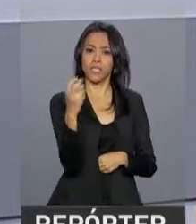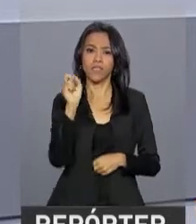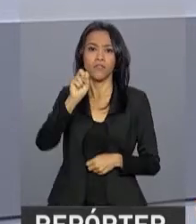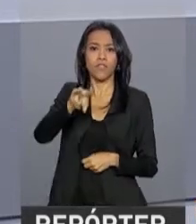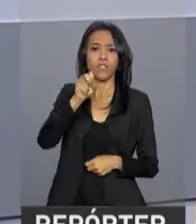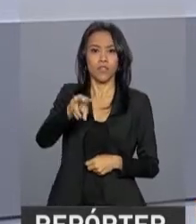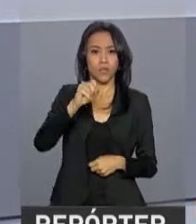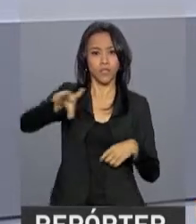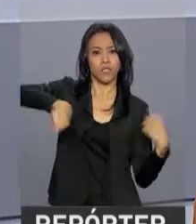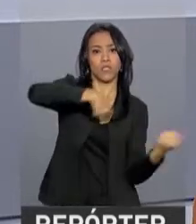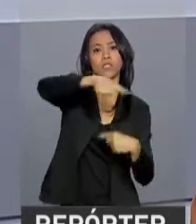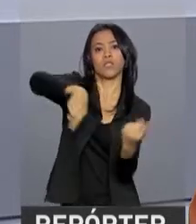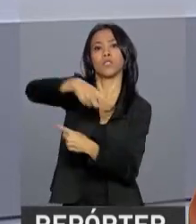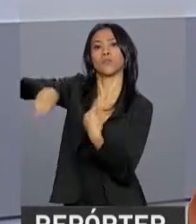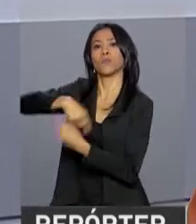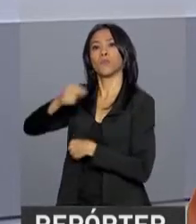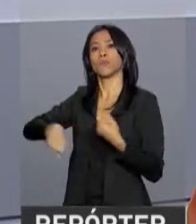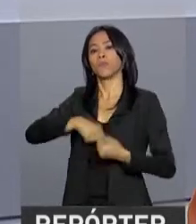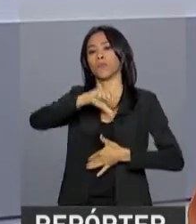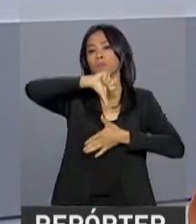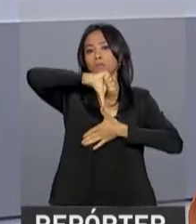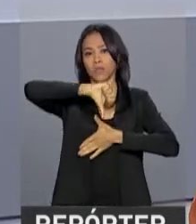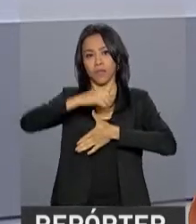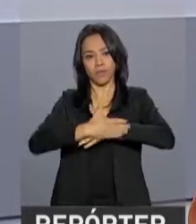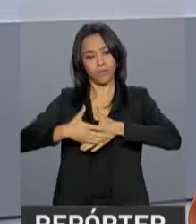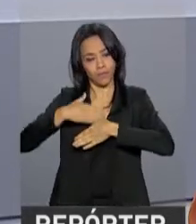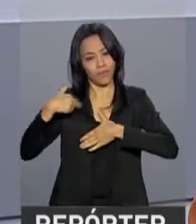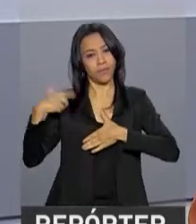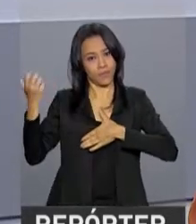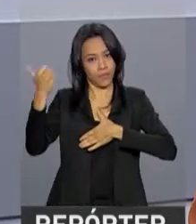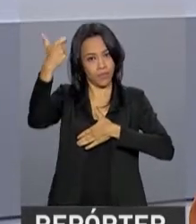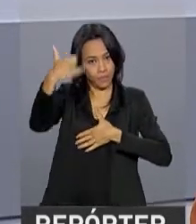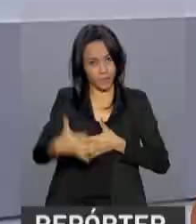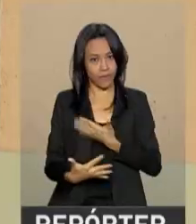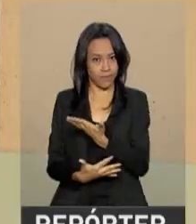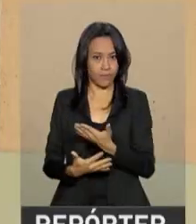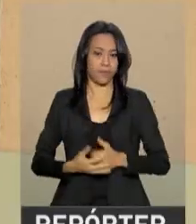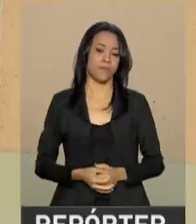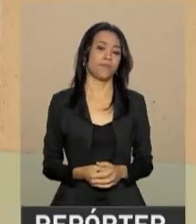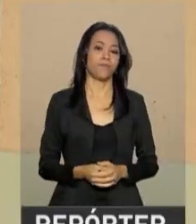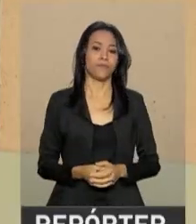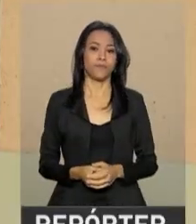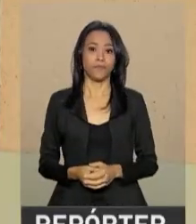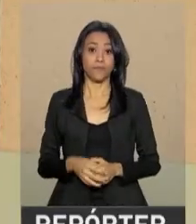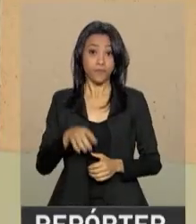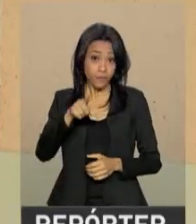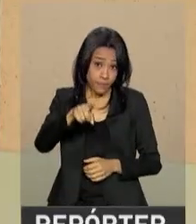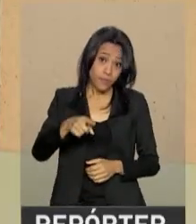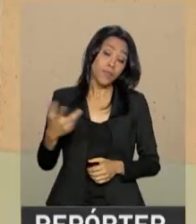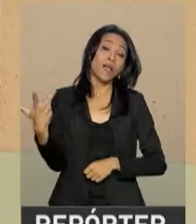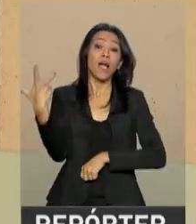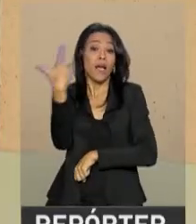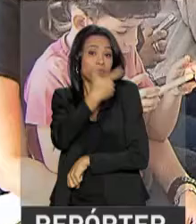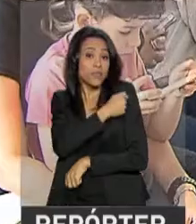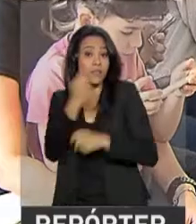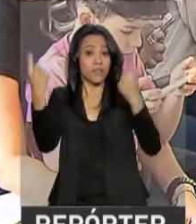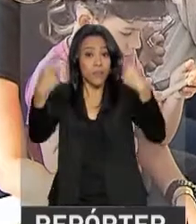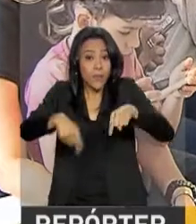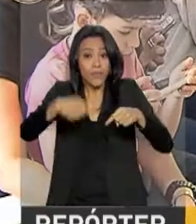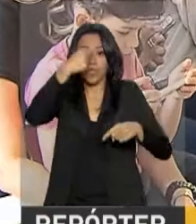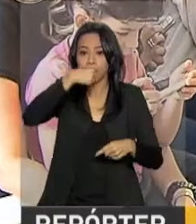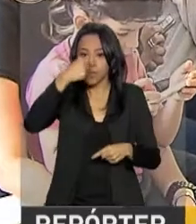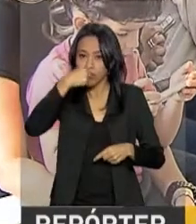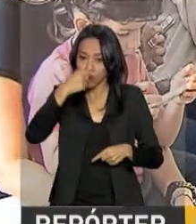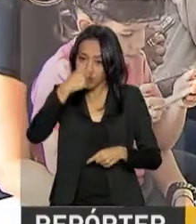sul em conta mais pra gente a repórter gabriela noronha a vacina contra a gripe está disponível